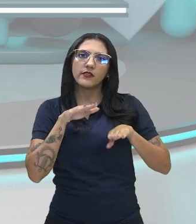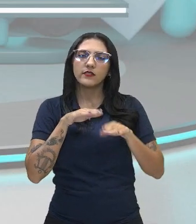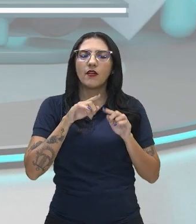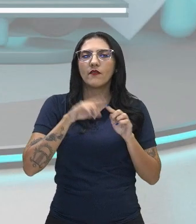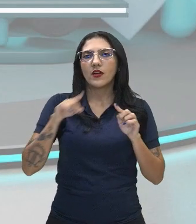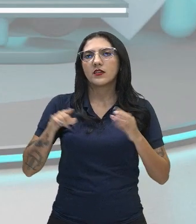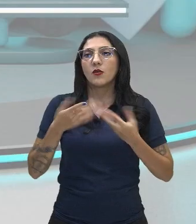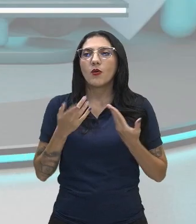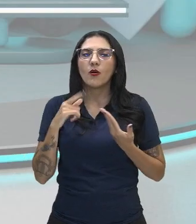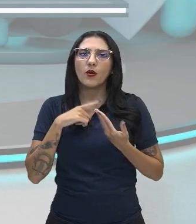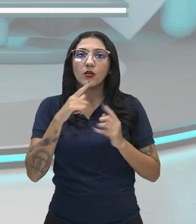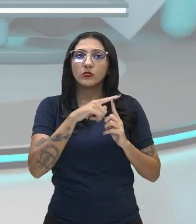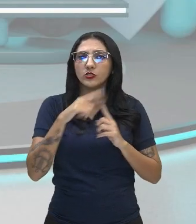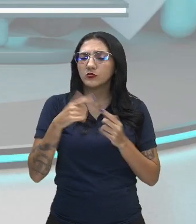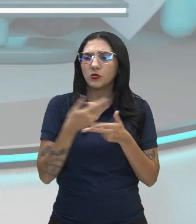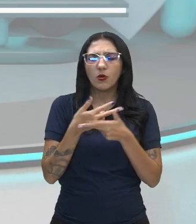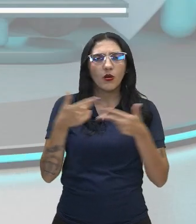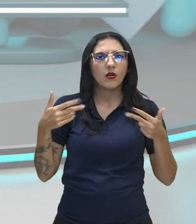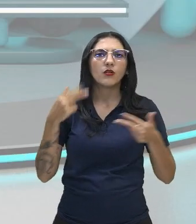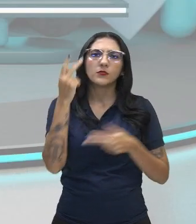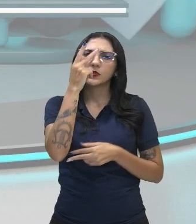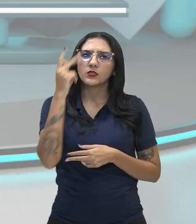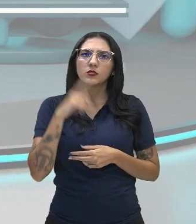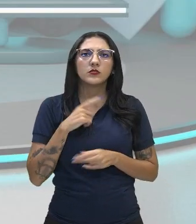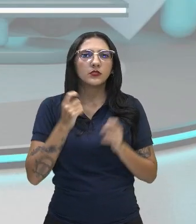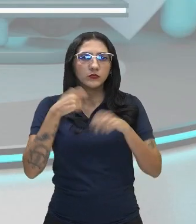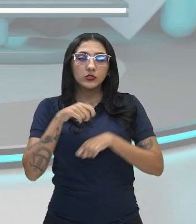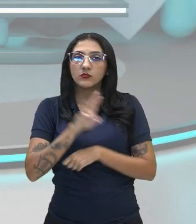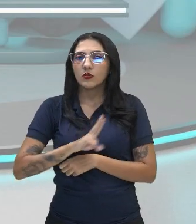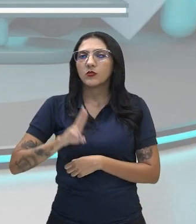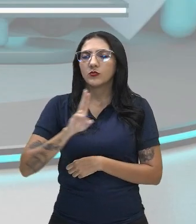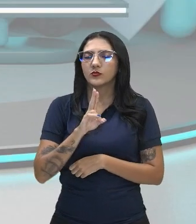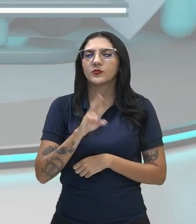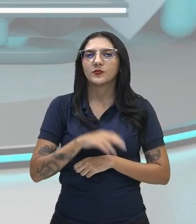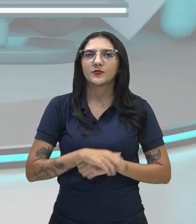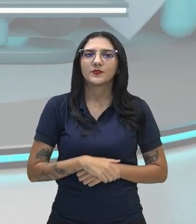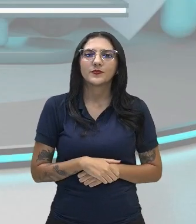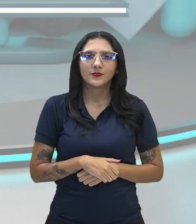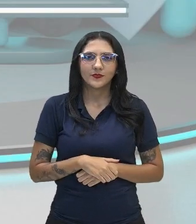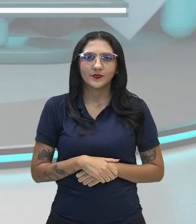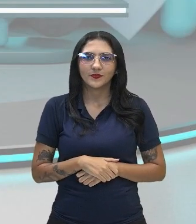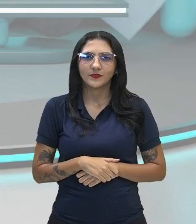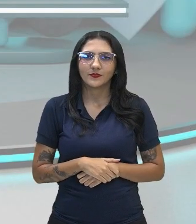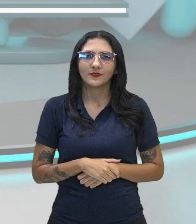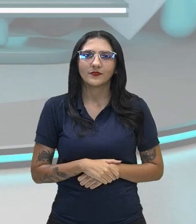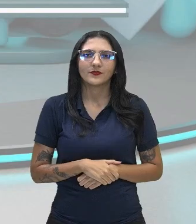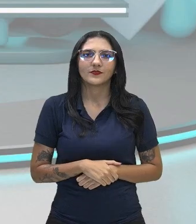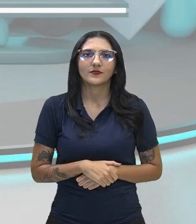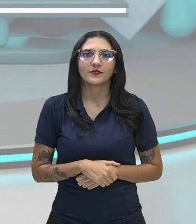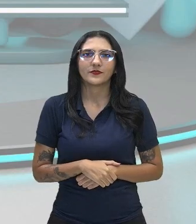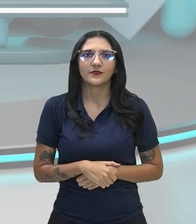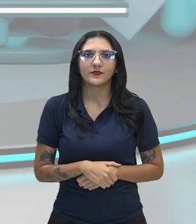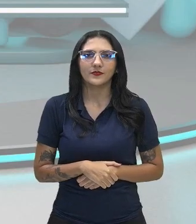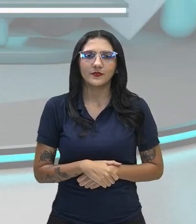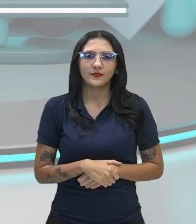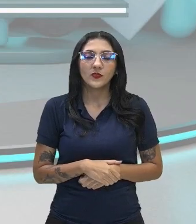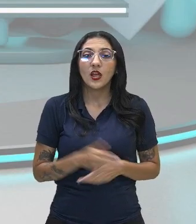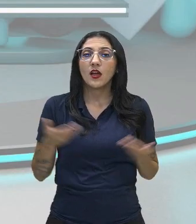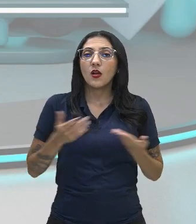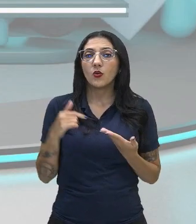que eu, você, qualquer um de nós dá a esse texto. Agora nós vamos entender, então,